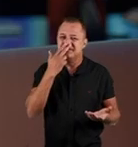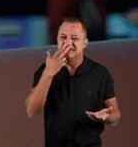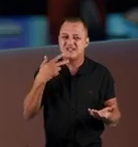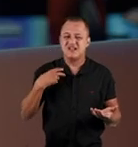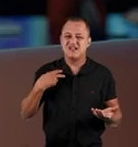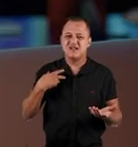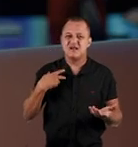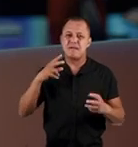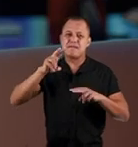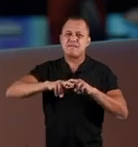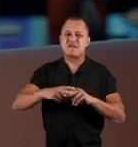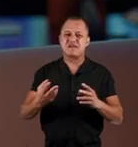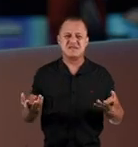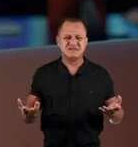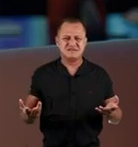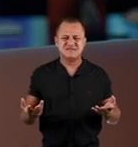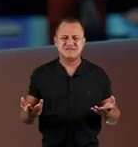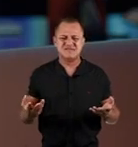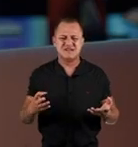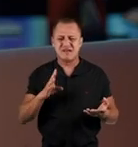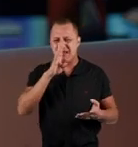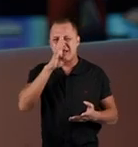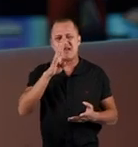fazer parecer que eu estou sendo